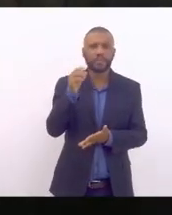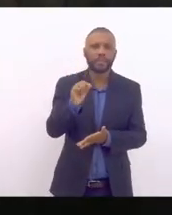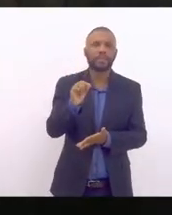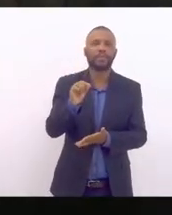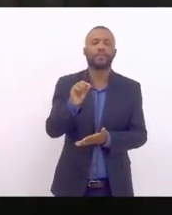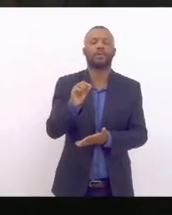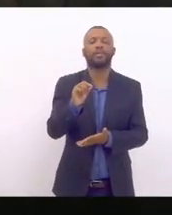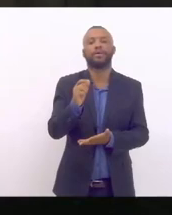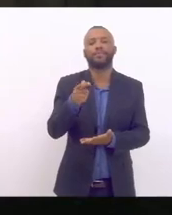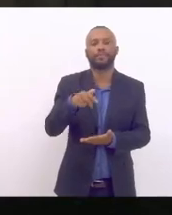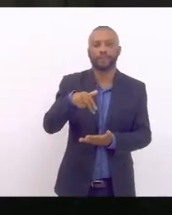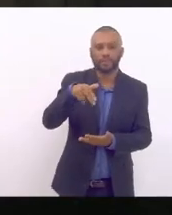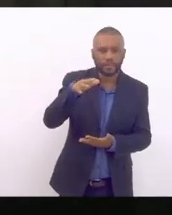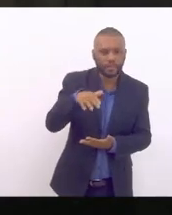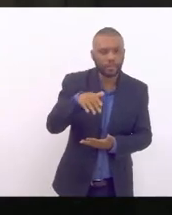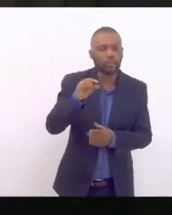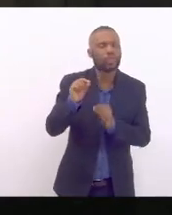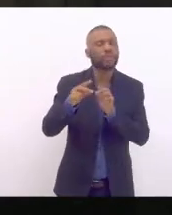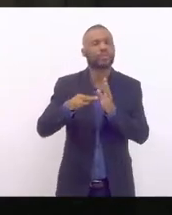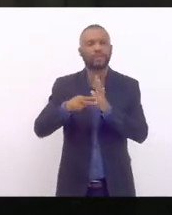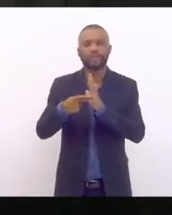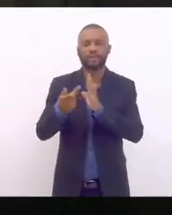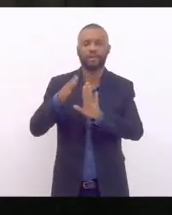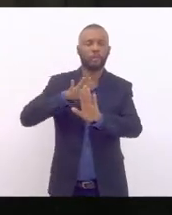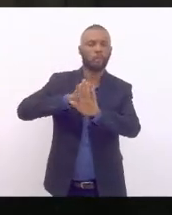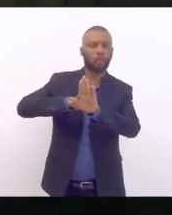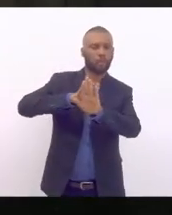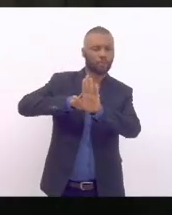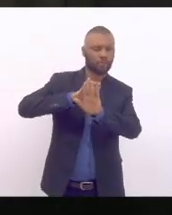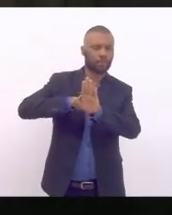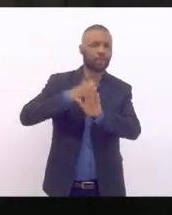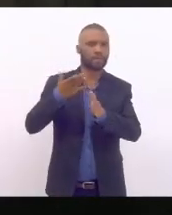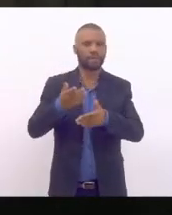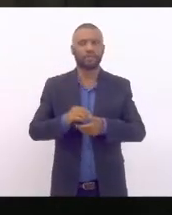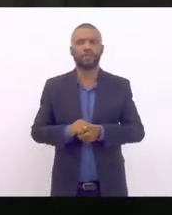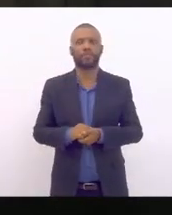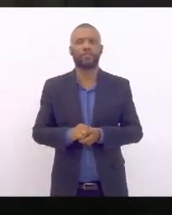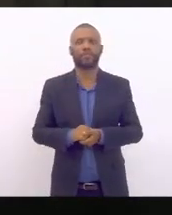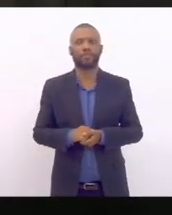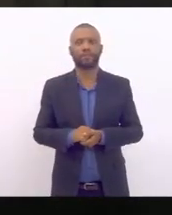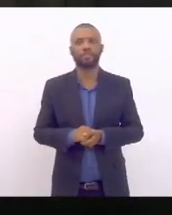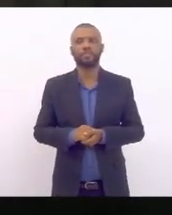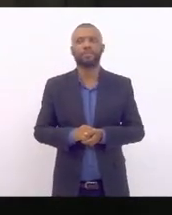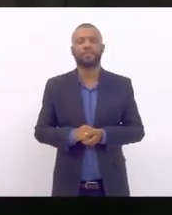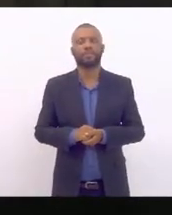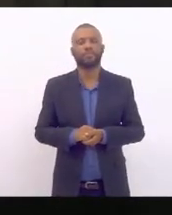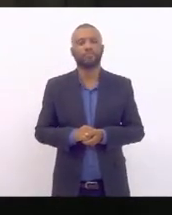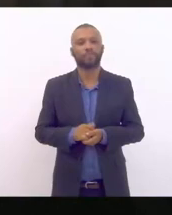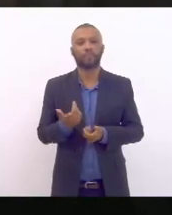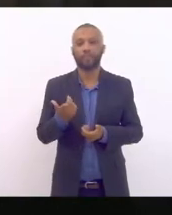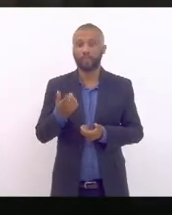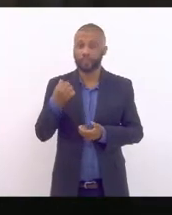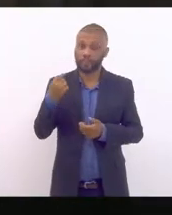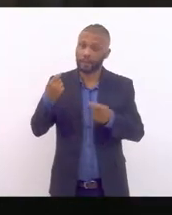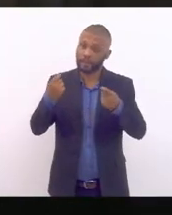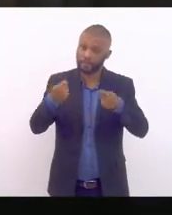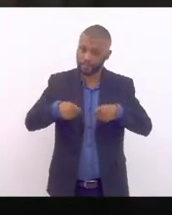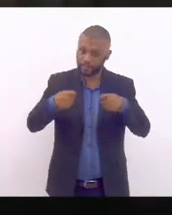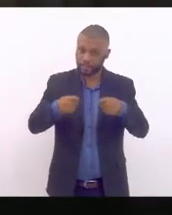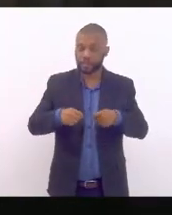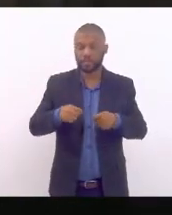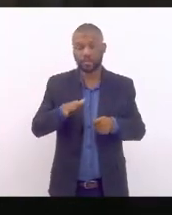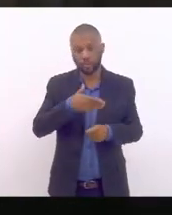quem é que que é que está por trás disso tudo a necessidade aí do